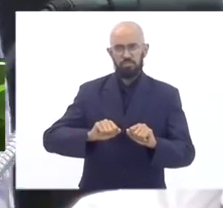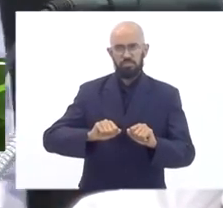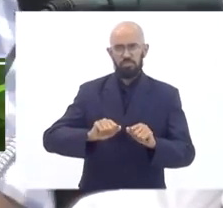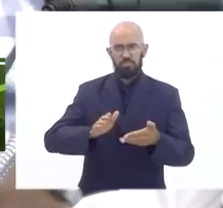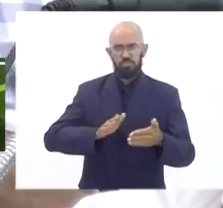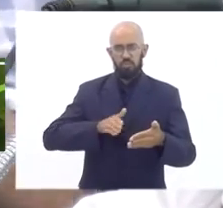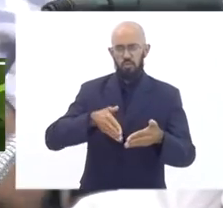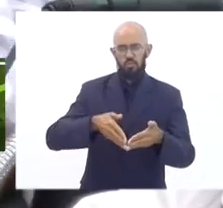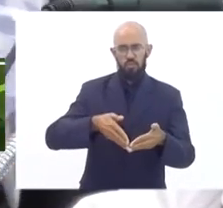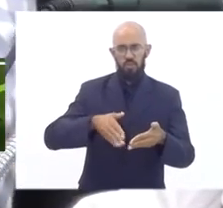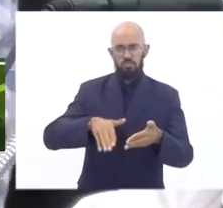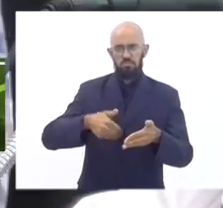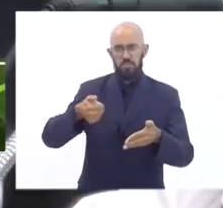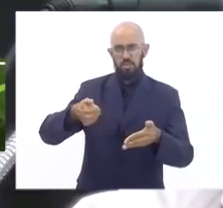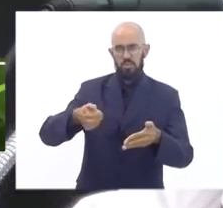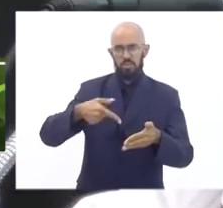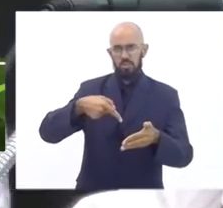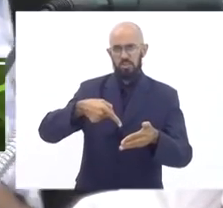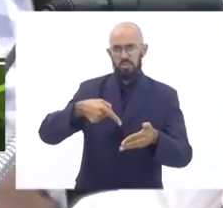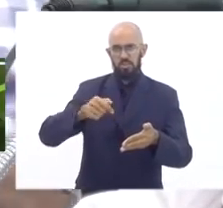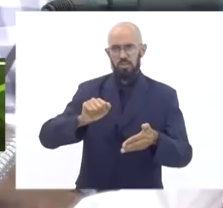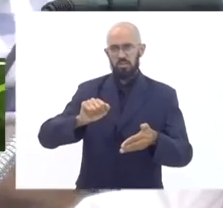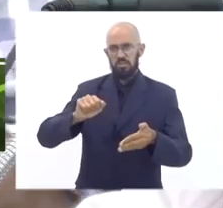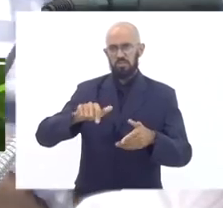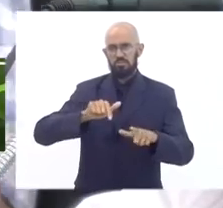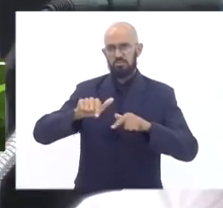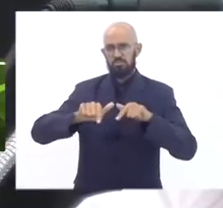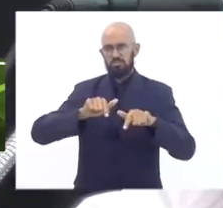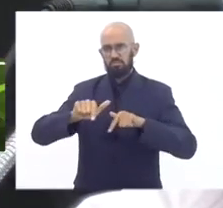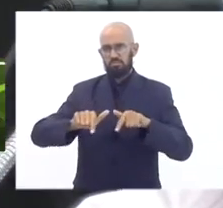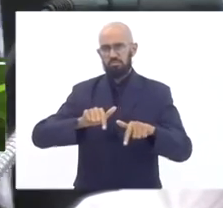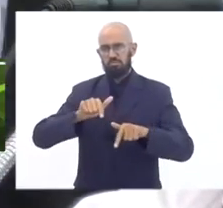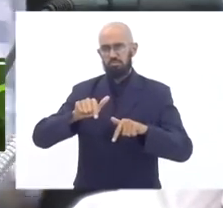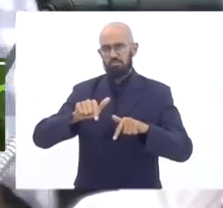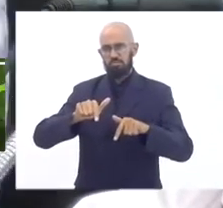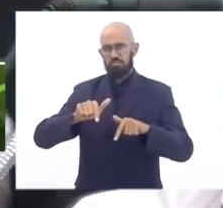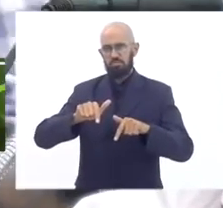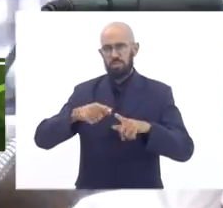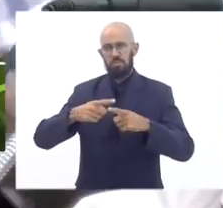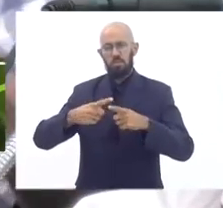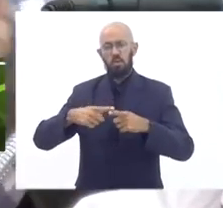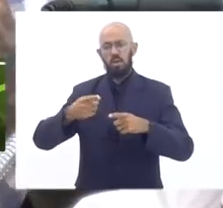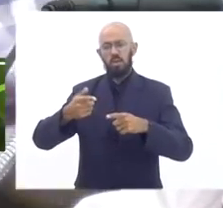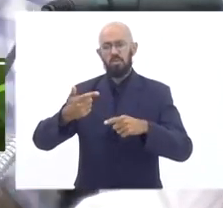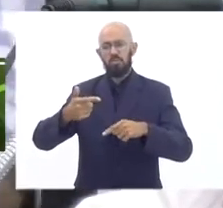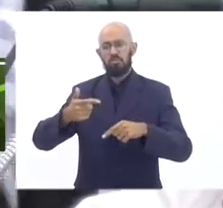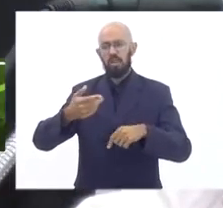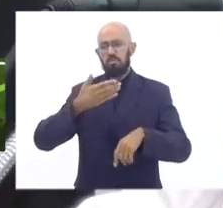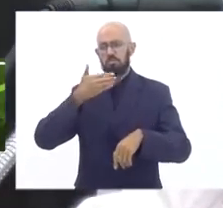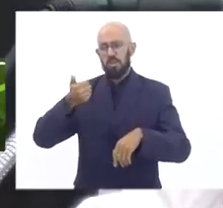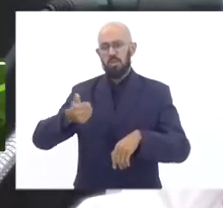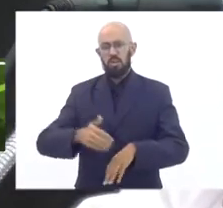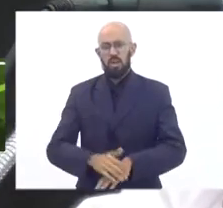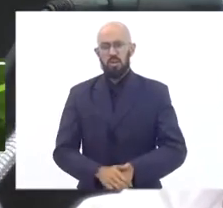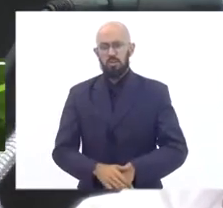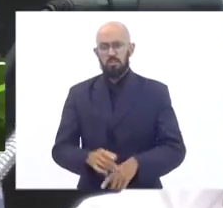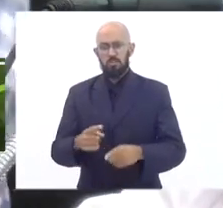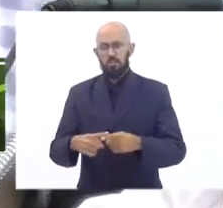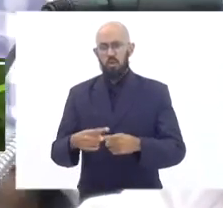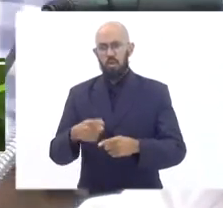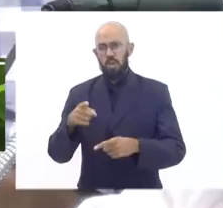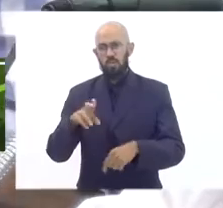voltadas para melhorar as atividades nesse sentido. E por que que não melhora? Por que que lá na